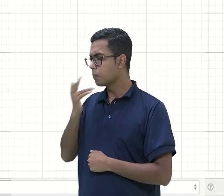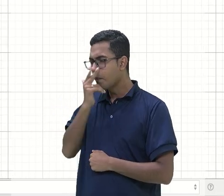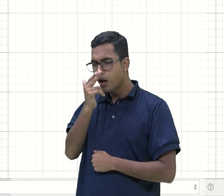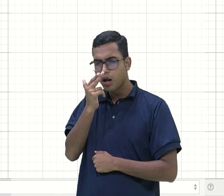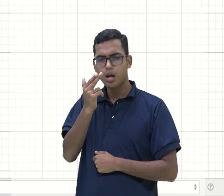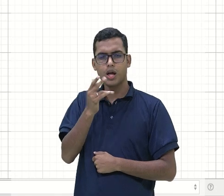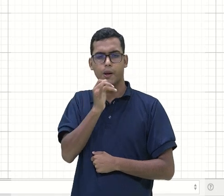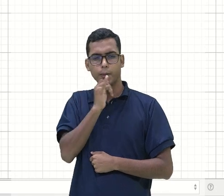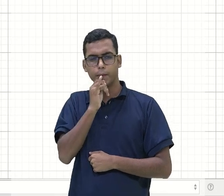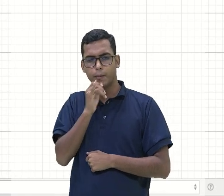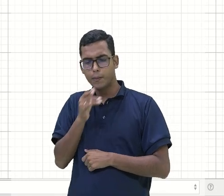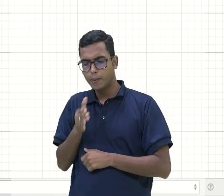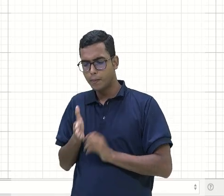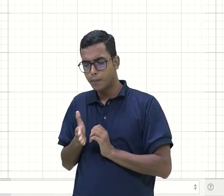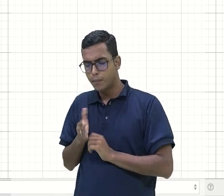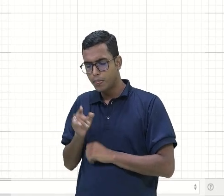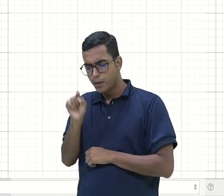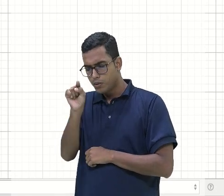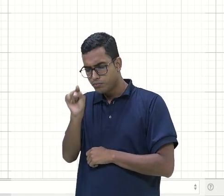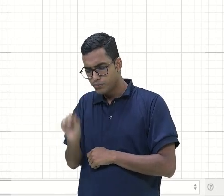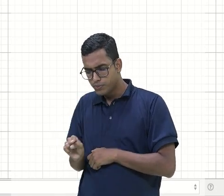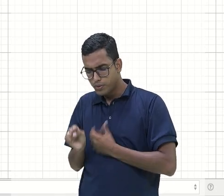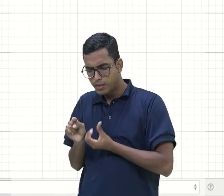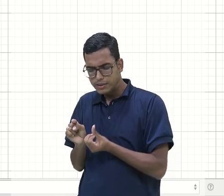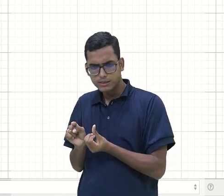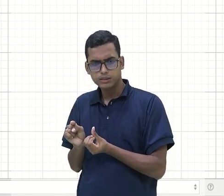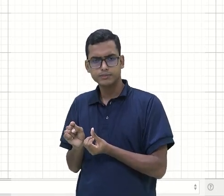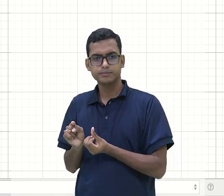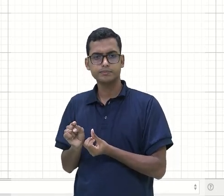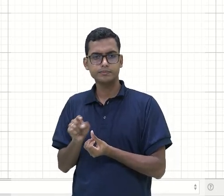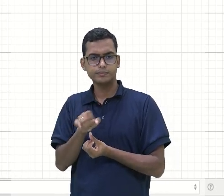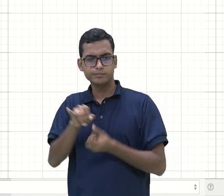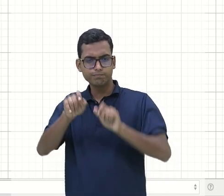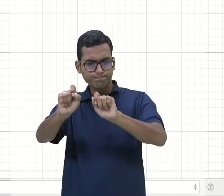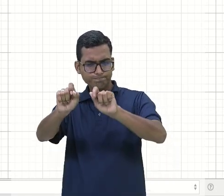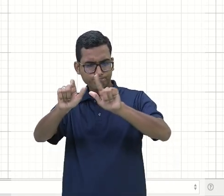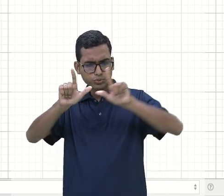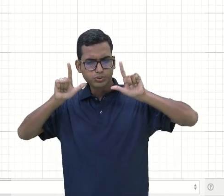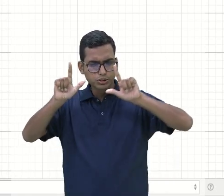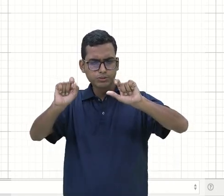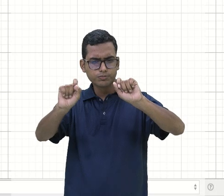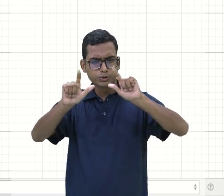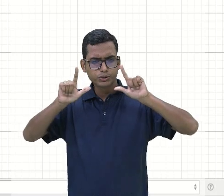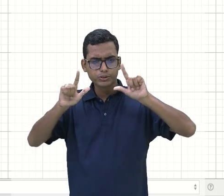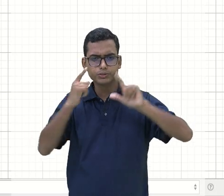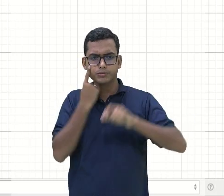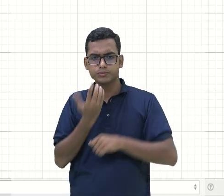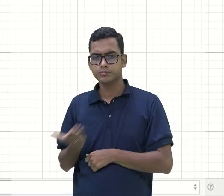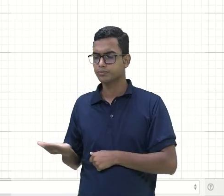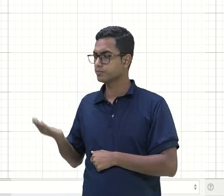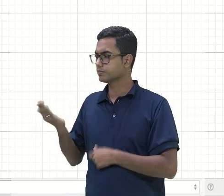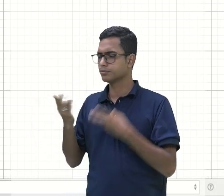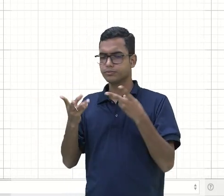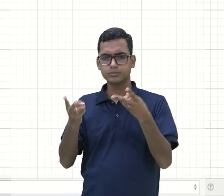no 6. Mas se a gente aproximar, a gente vai conseguir ver o